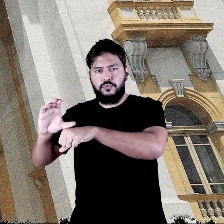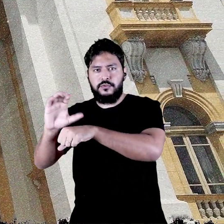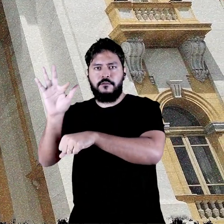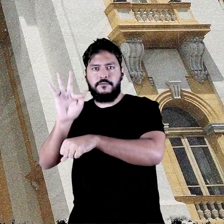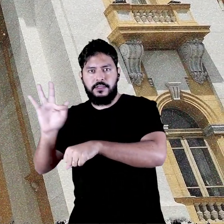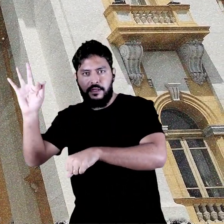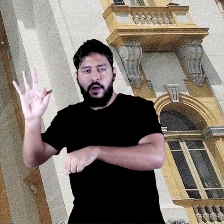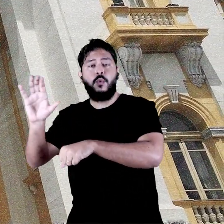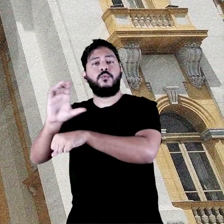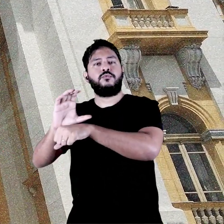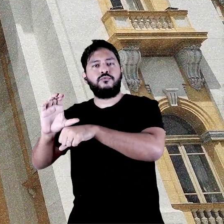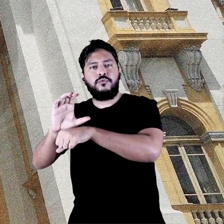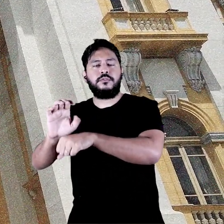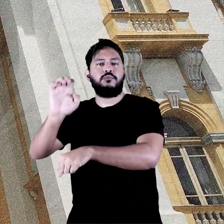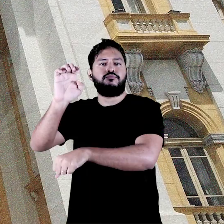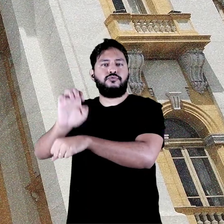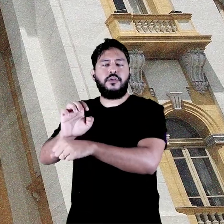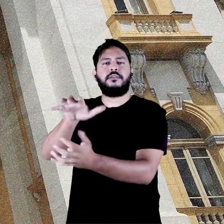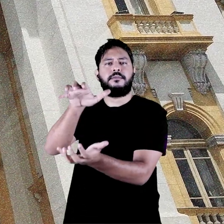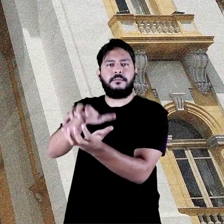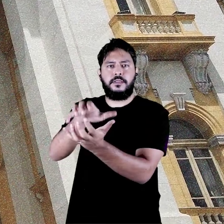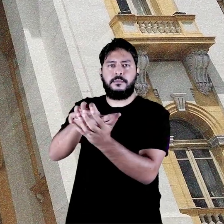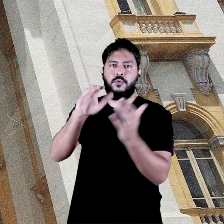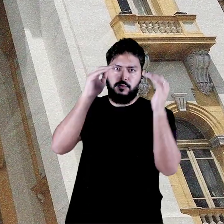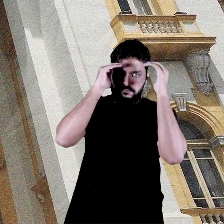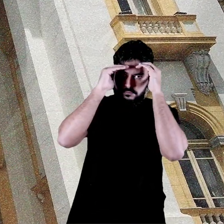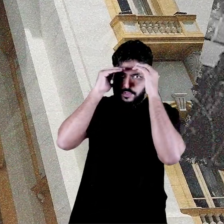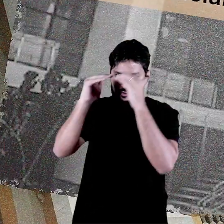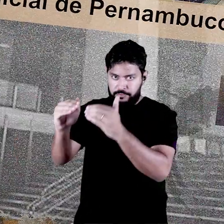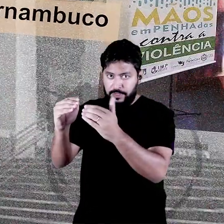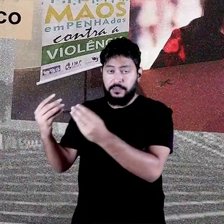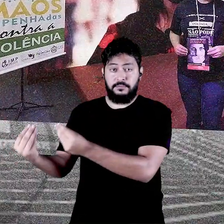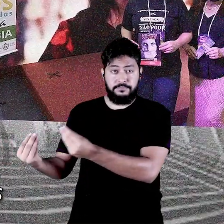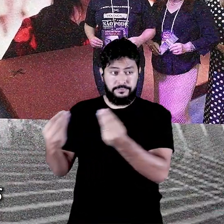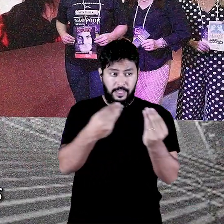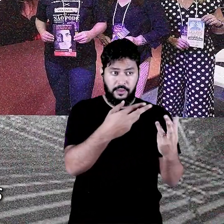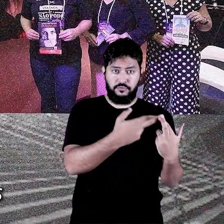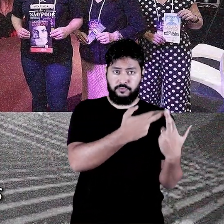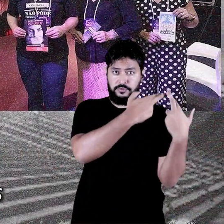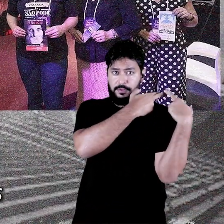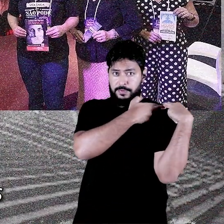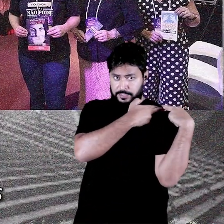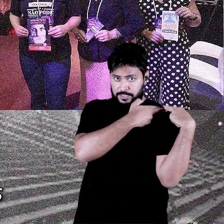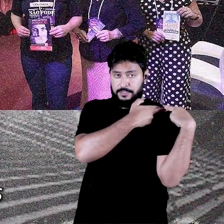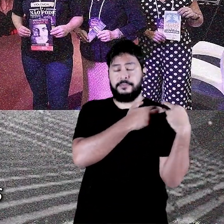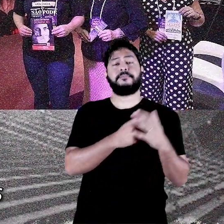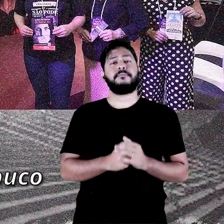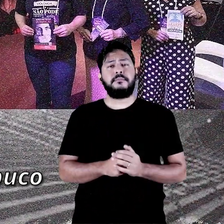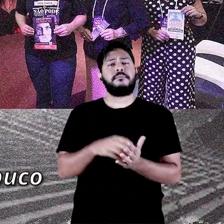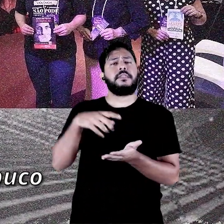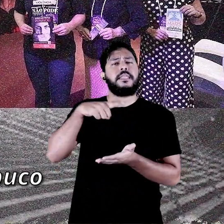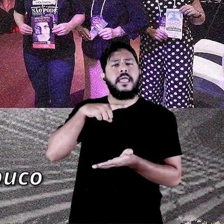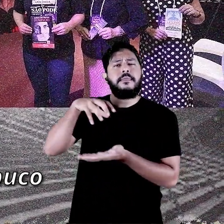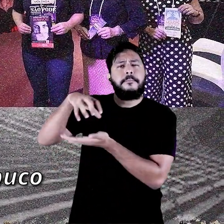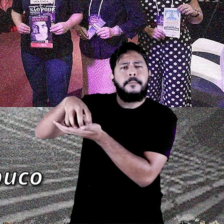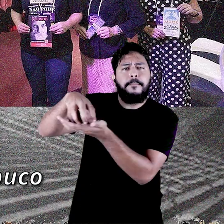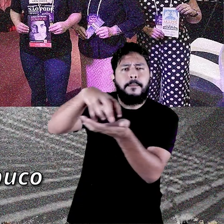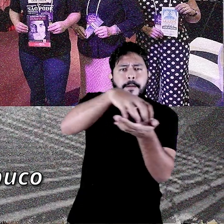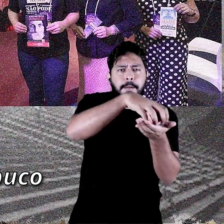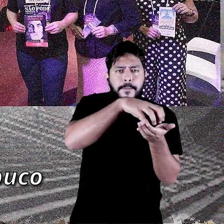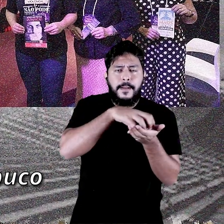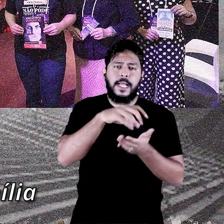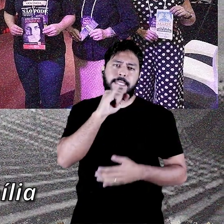estabelecidas pela Constituição Federal e pela Constituição do Estado de Pernambuco, por meio de outros órgãos subordinados, como a Escola